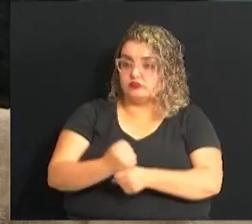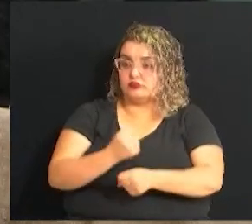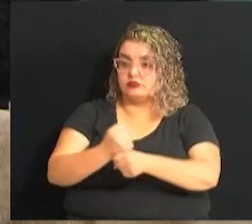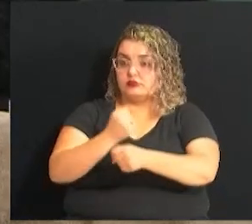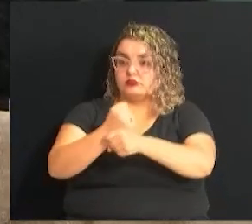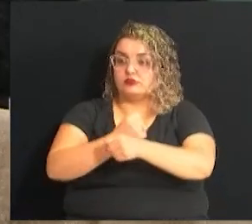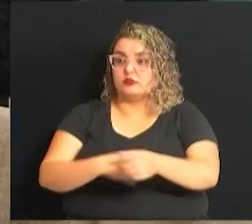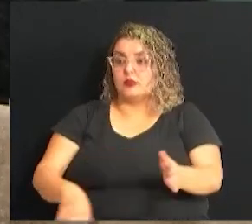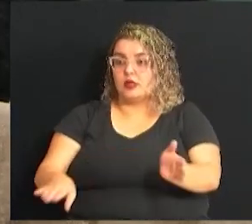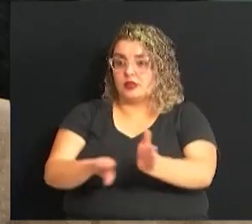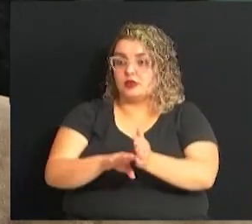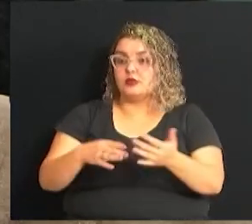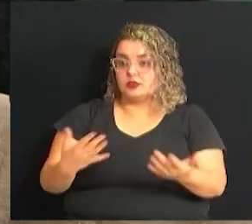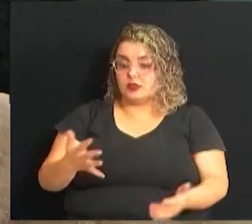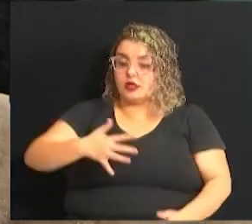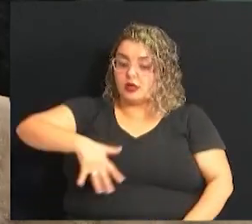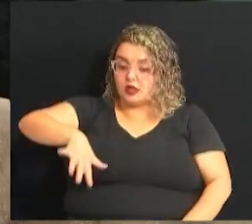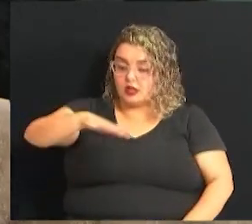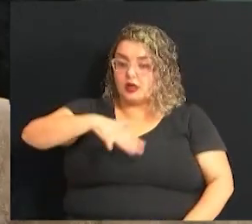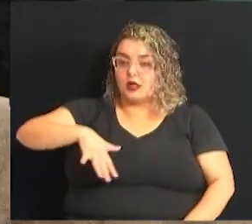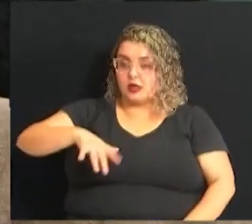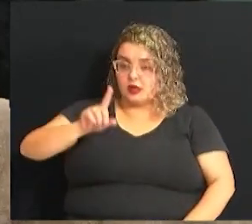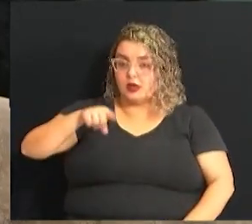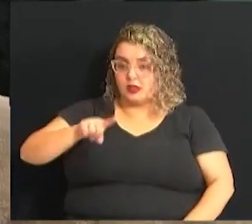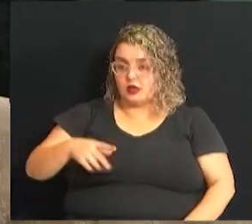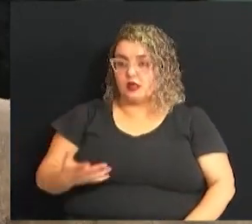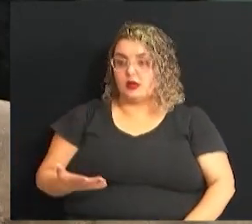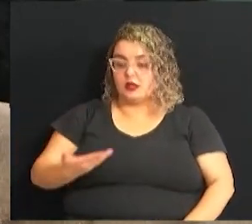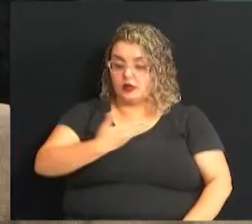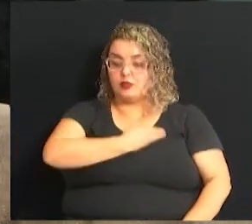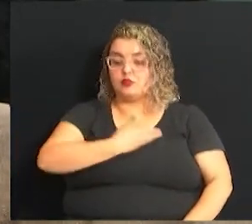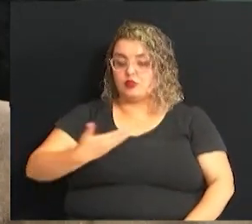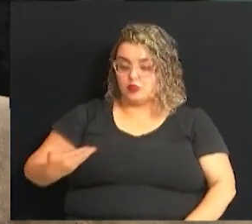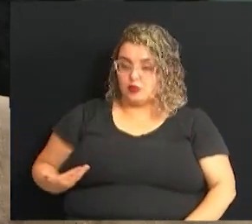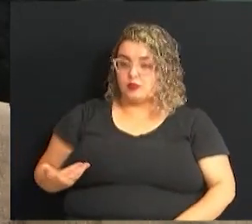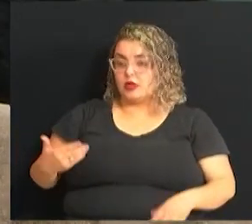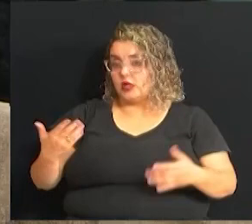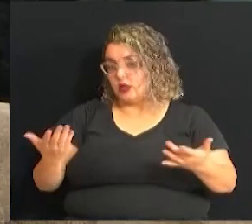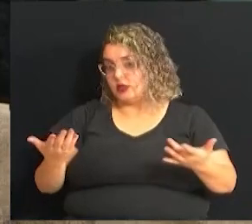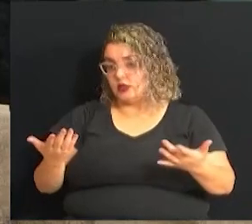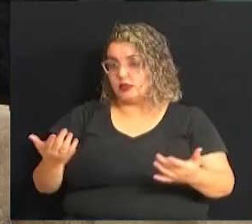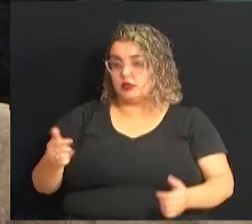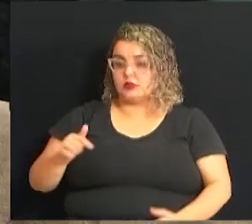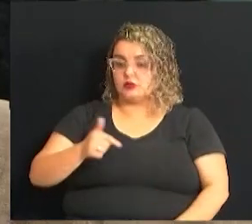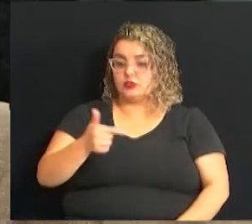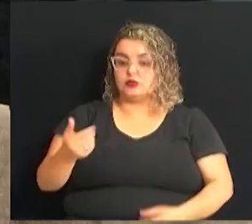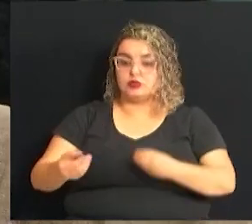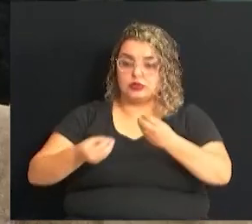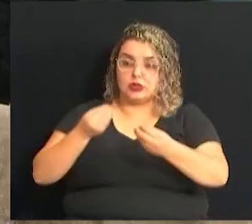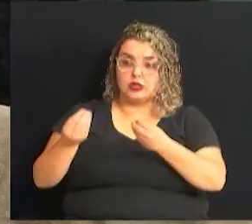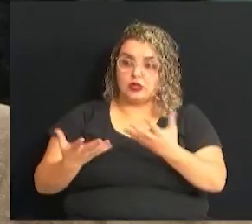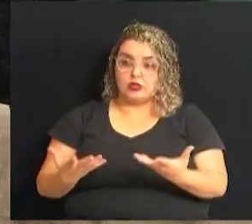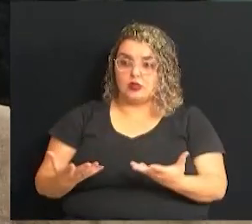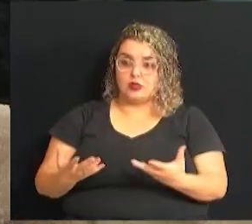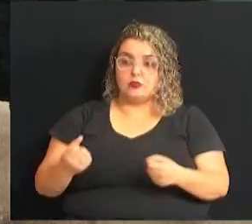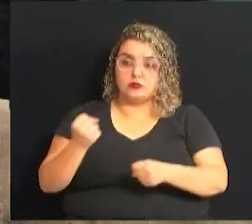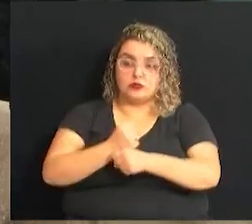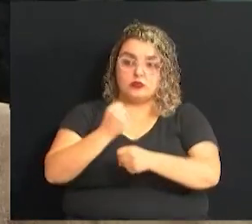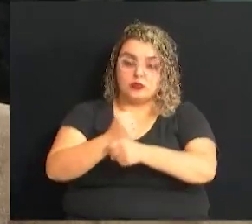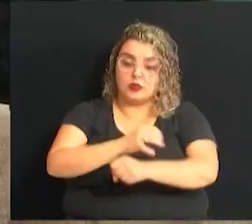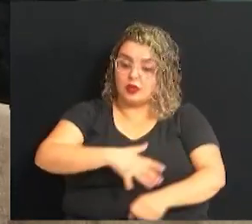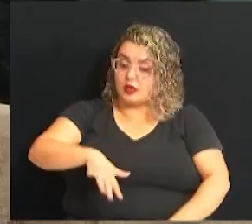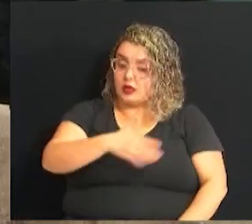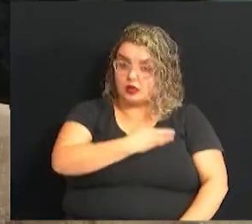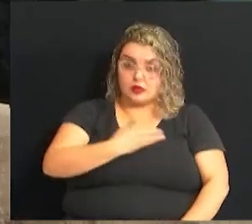alguns questionamentos que aquela área lá é uma área pública. Então, não se pode edificar em